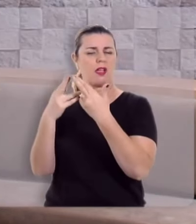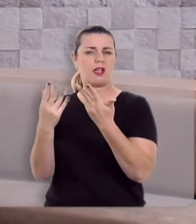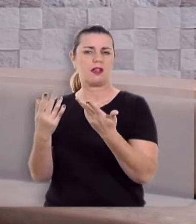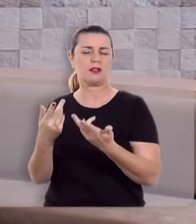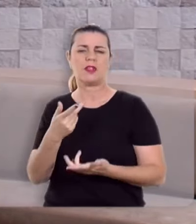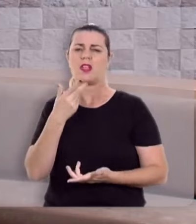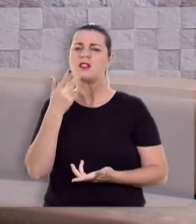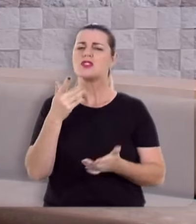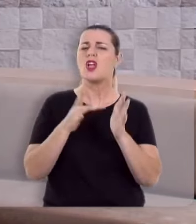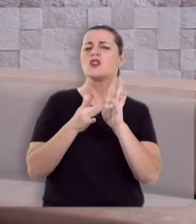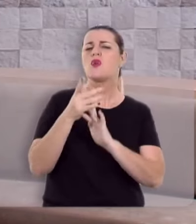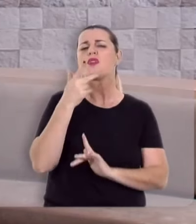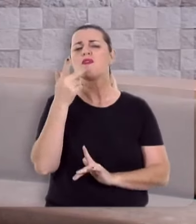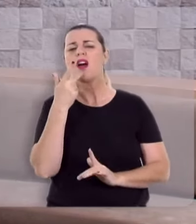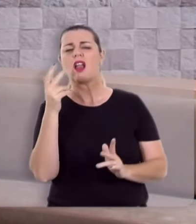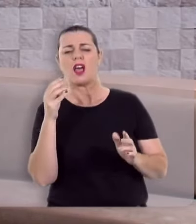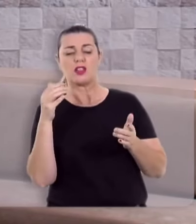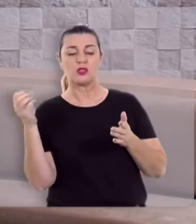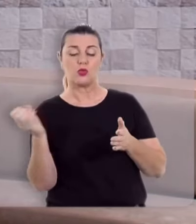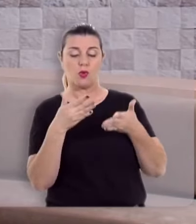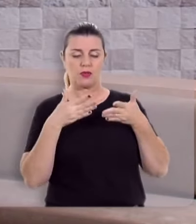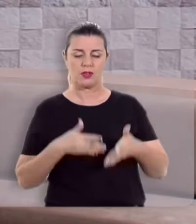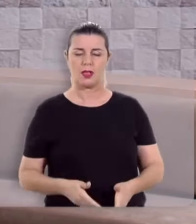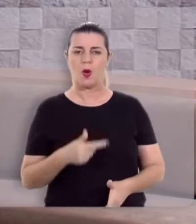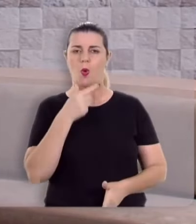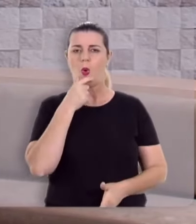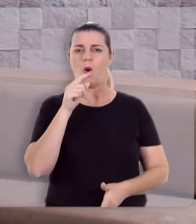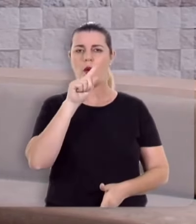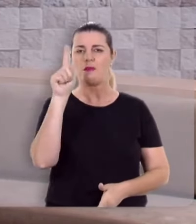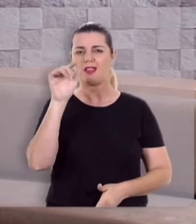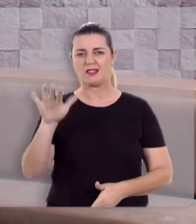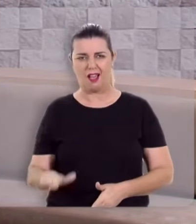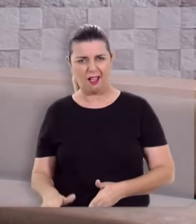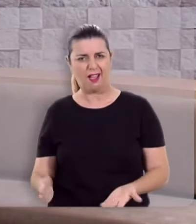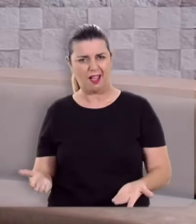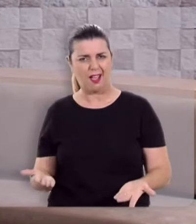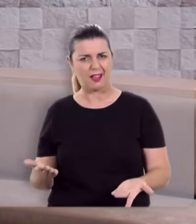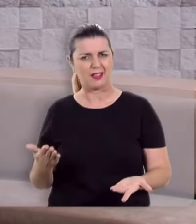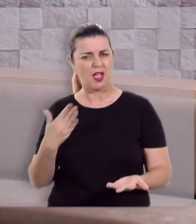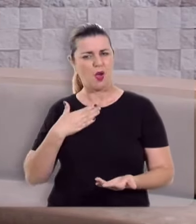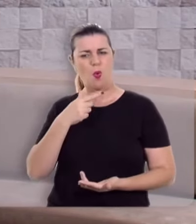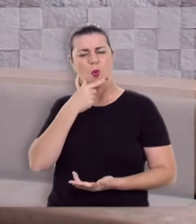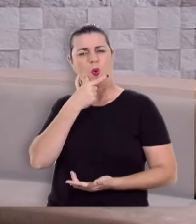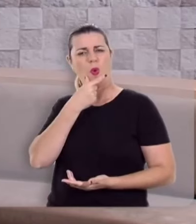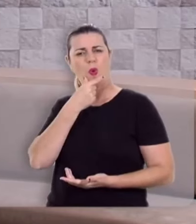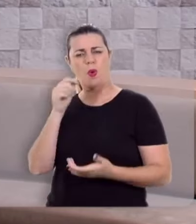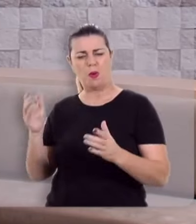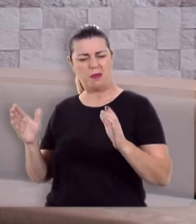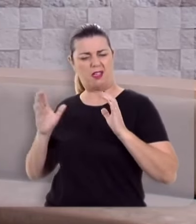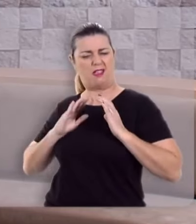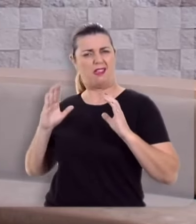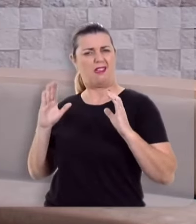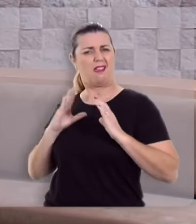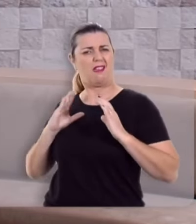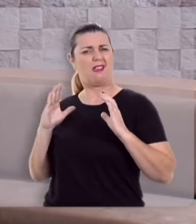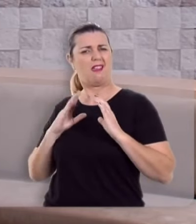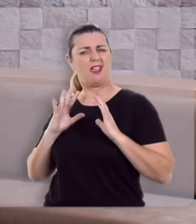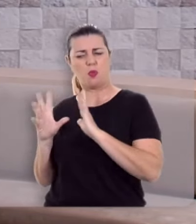falado de novo nascimento para Zaqueu, que era o maioral dos publicanos, que tinha se enriquecido,